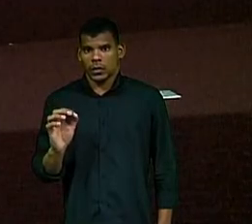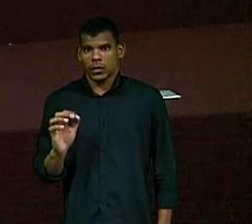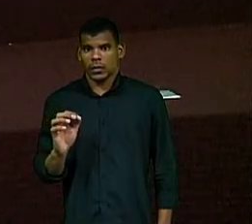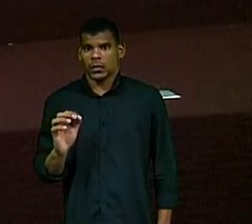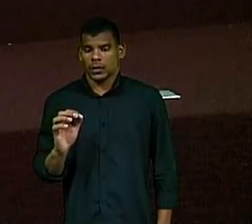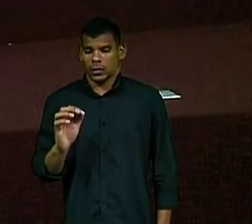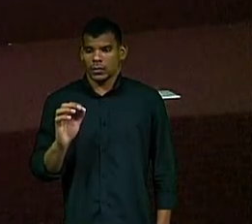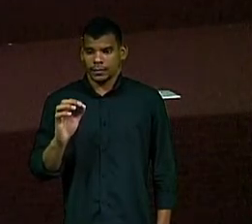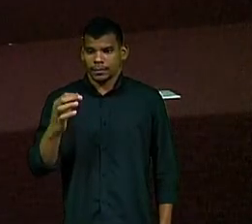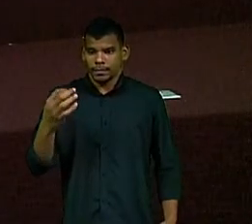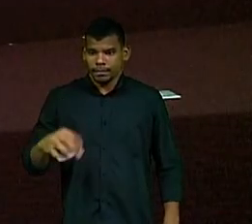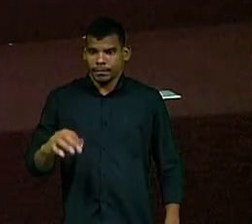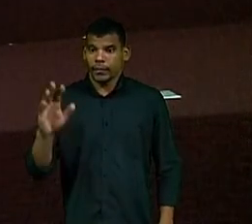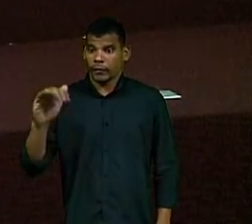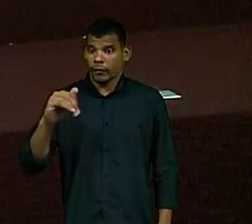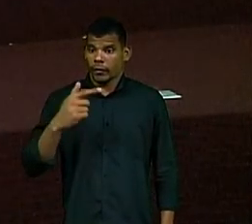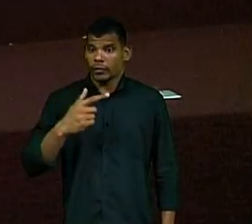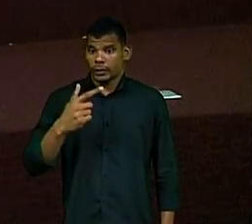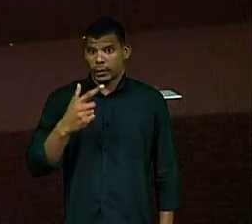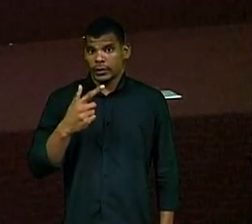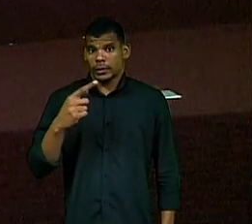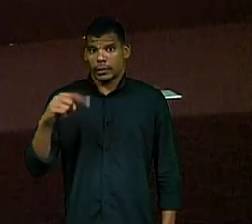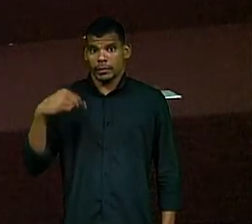Tá vou chamar depois ok